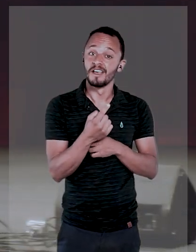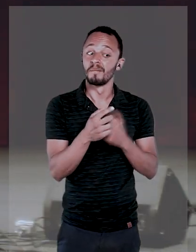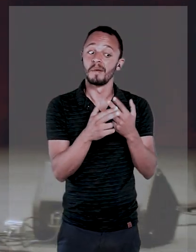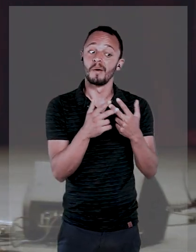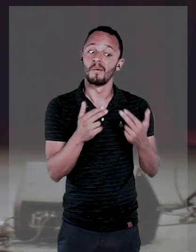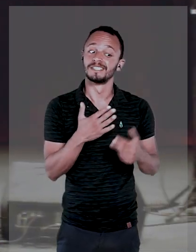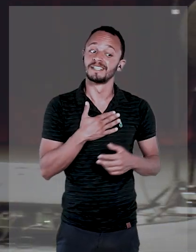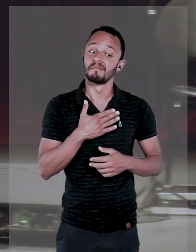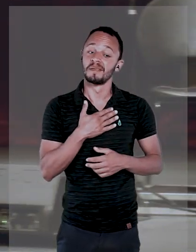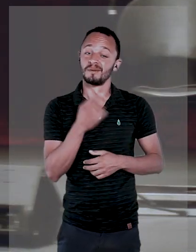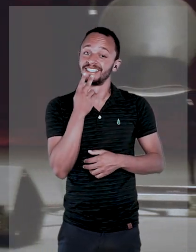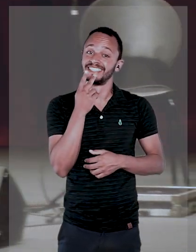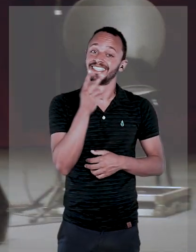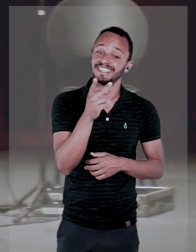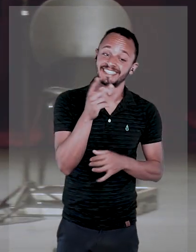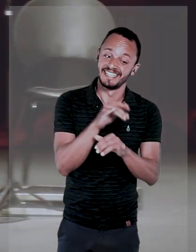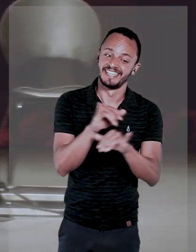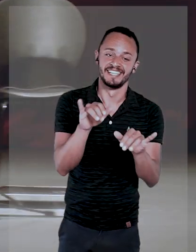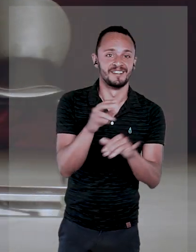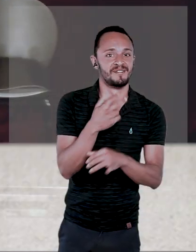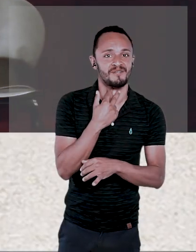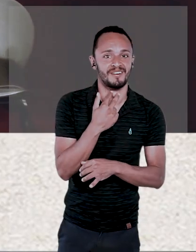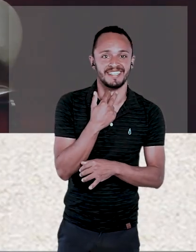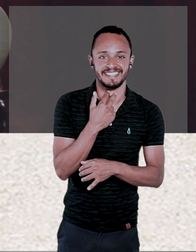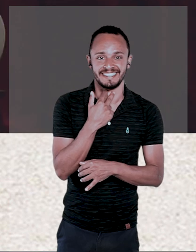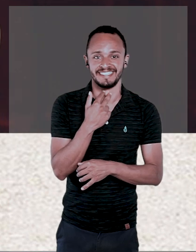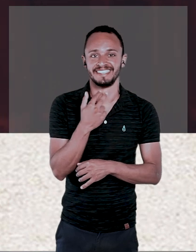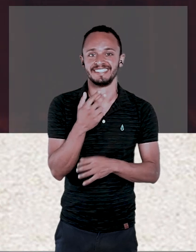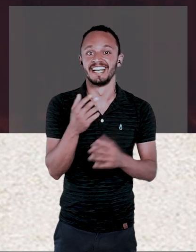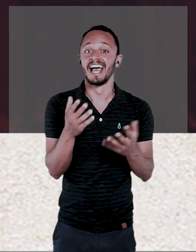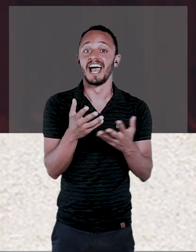Ela deu uma ideia para uma coisa minha que eu não posso dizer.